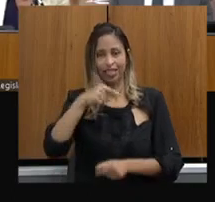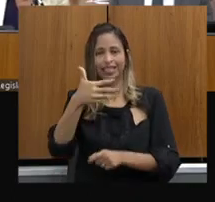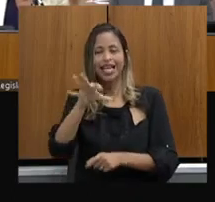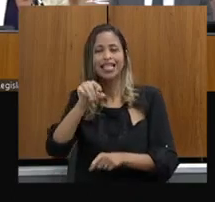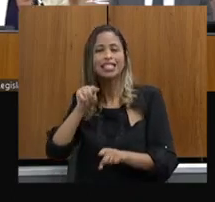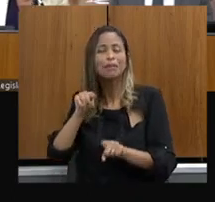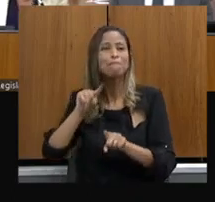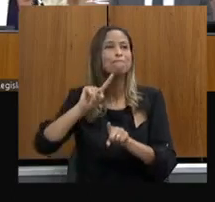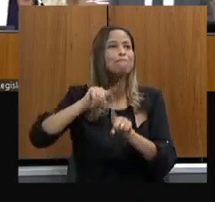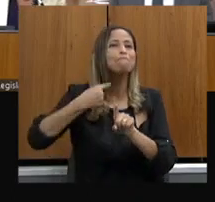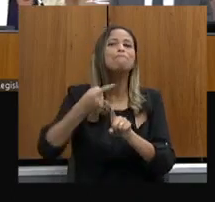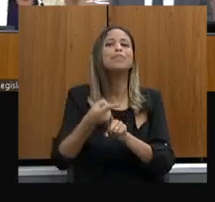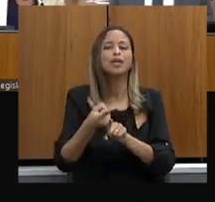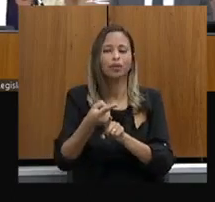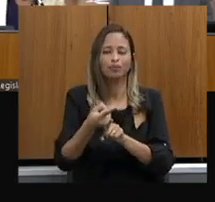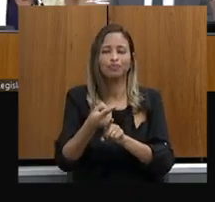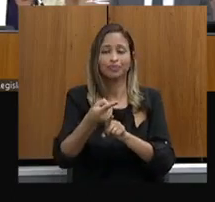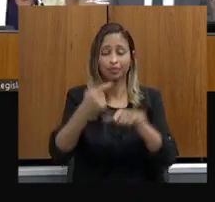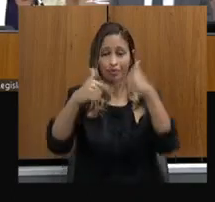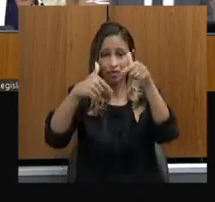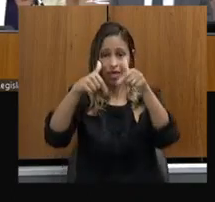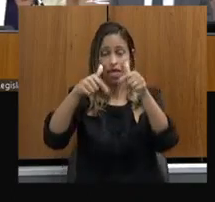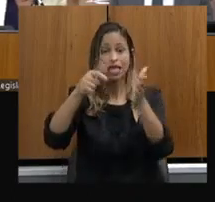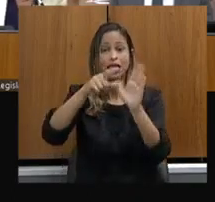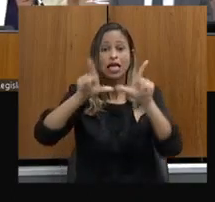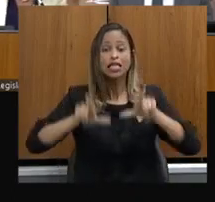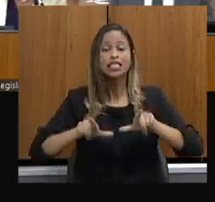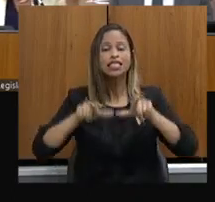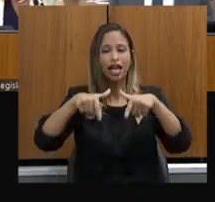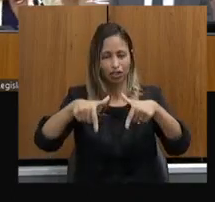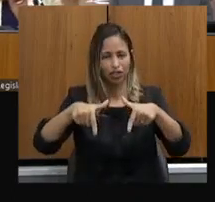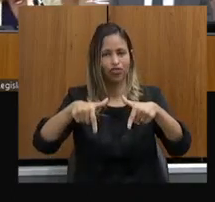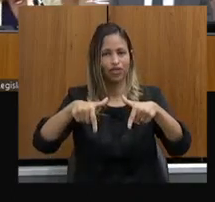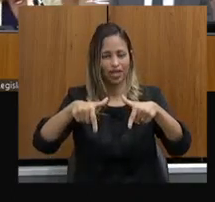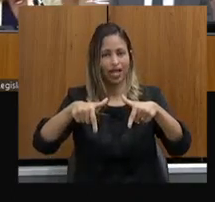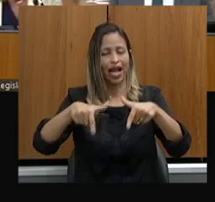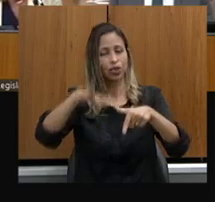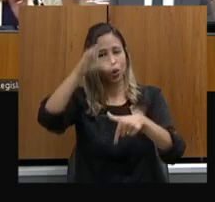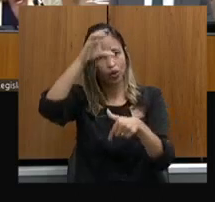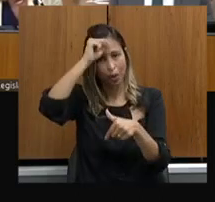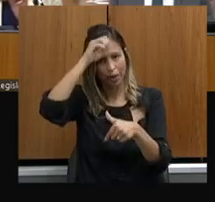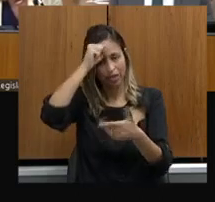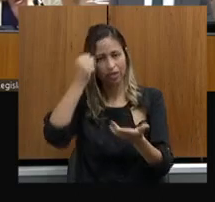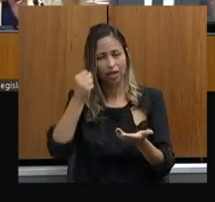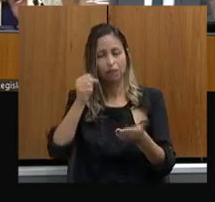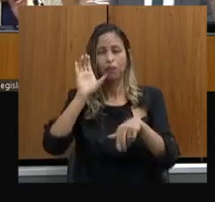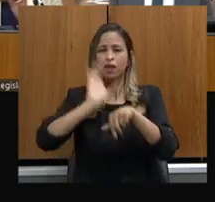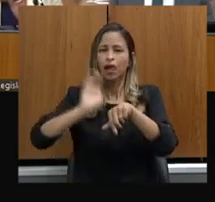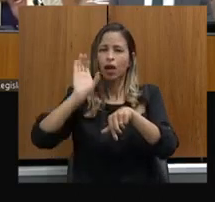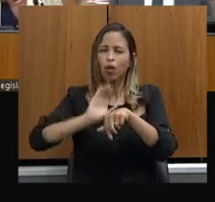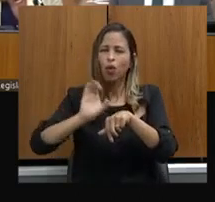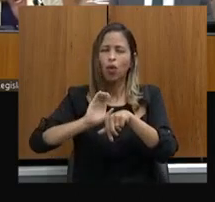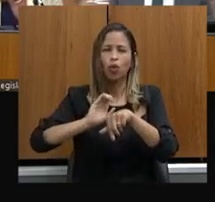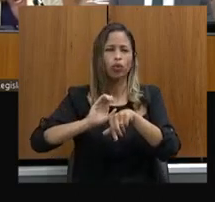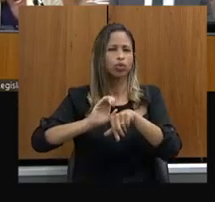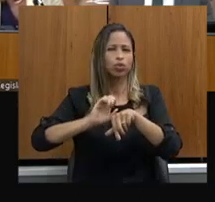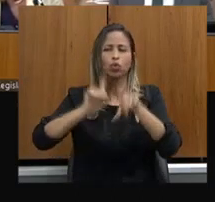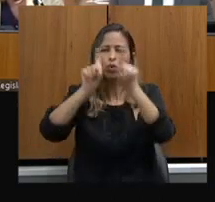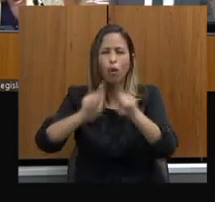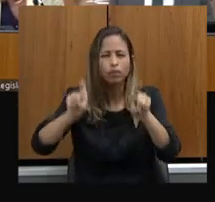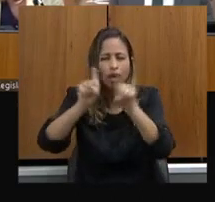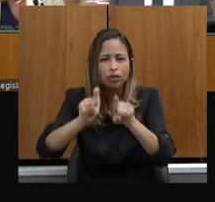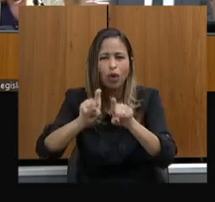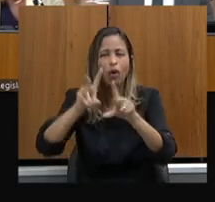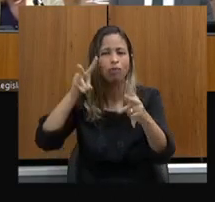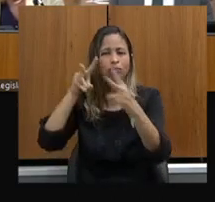de 10.260 servidores certificados a partir das nossas trilhas de aprendizagem cursos e webinários que foram ofertados